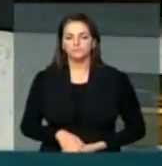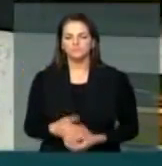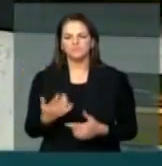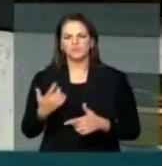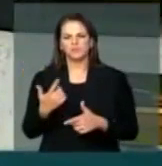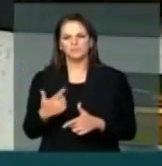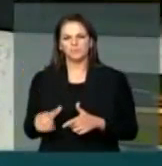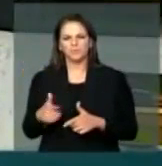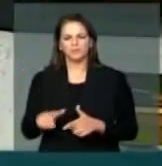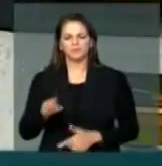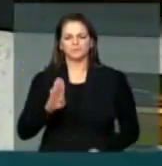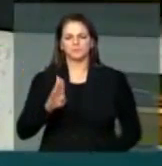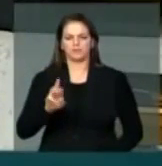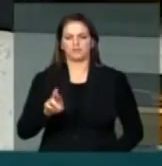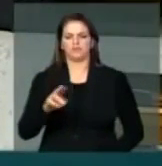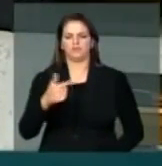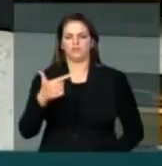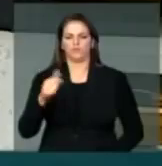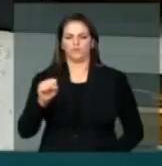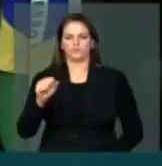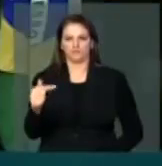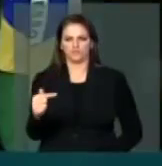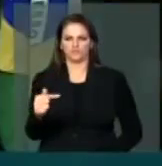na BR-287